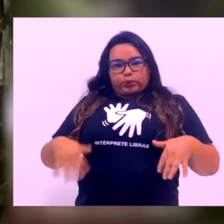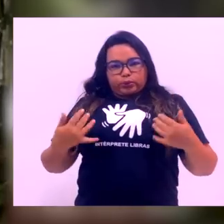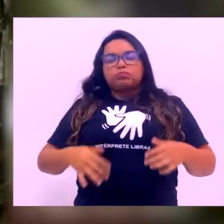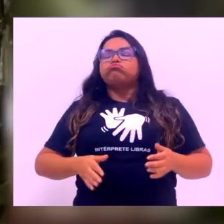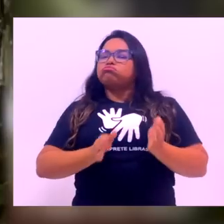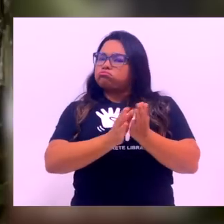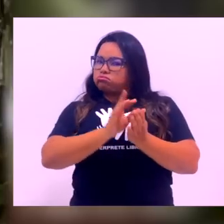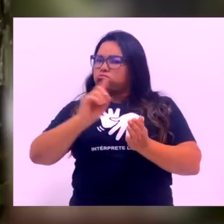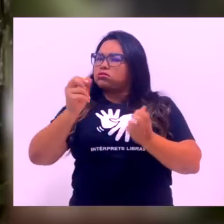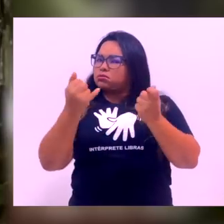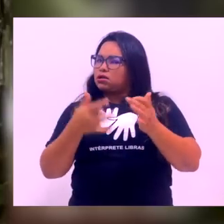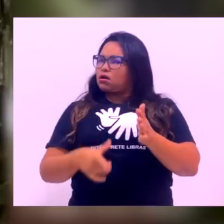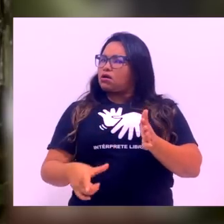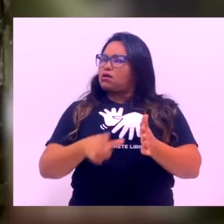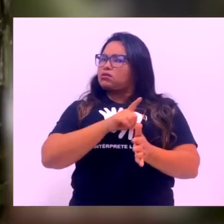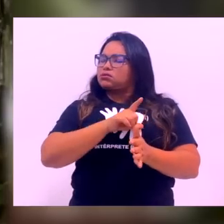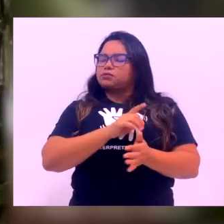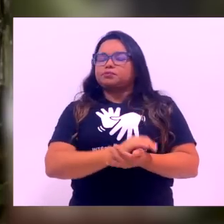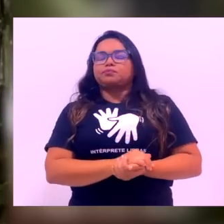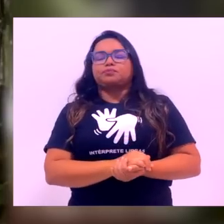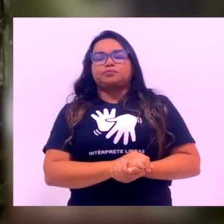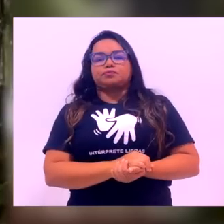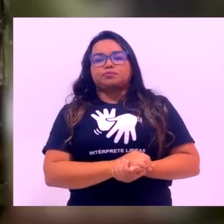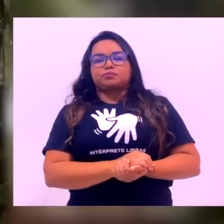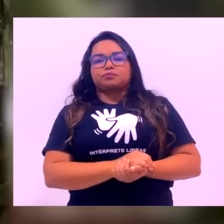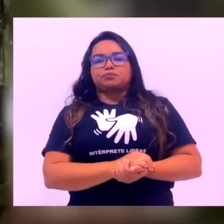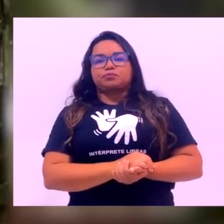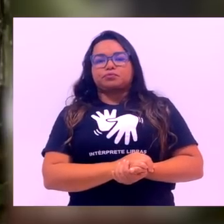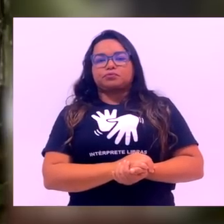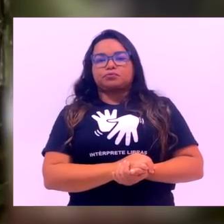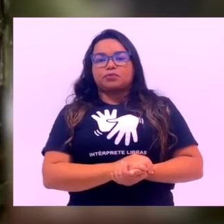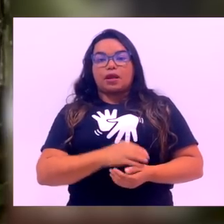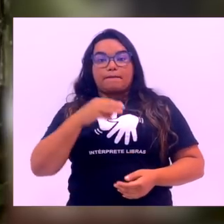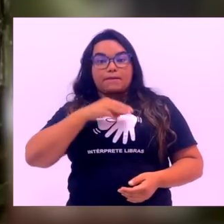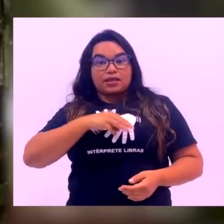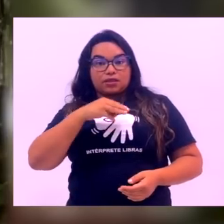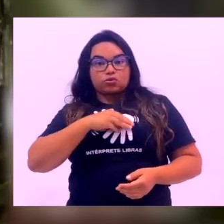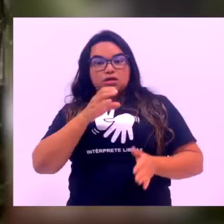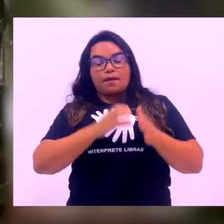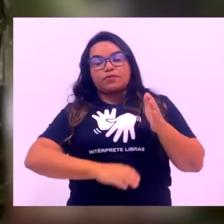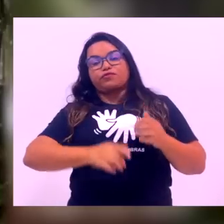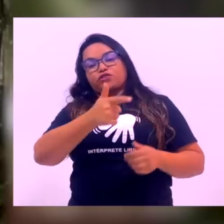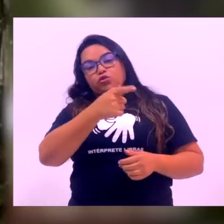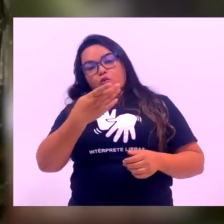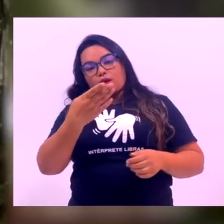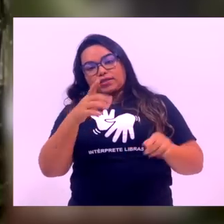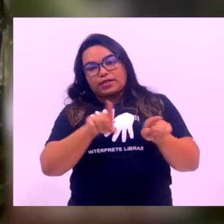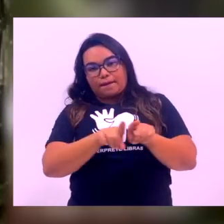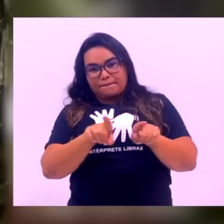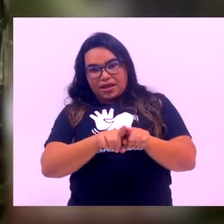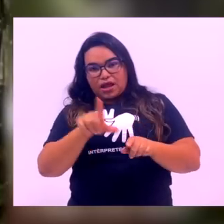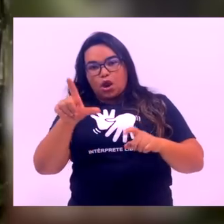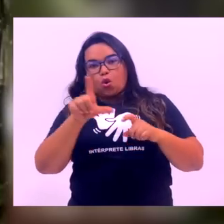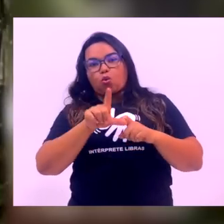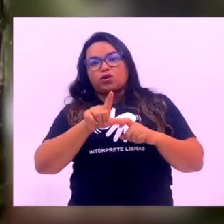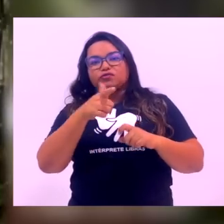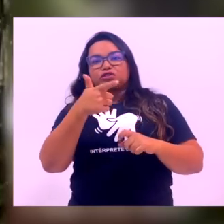medo. É isso que a Bíblia fala. E o próximo evento será, diz Mateus 24 e Lucas